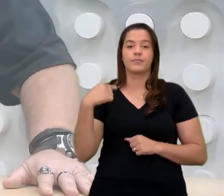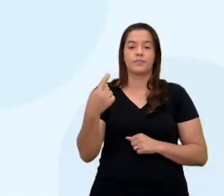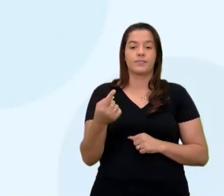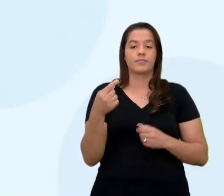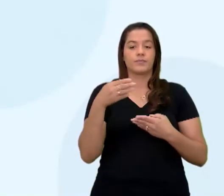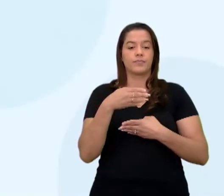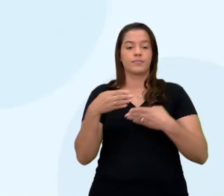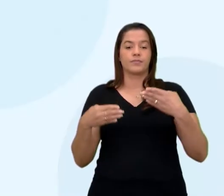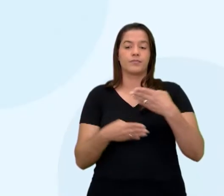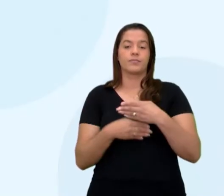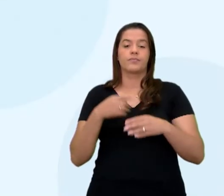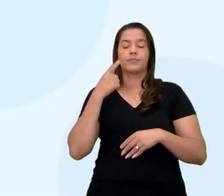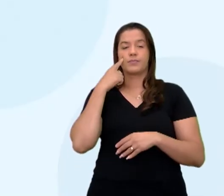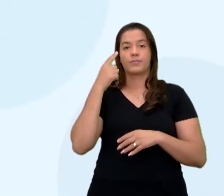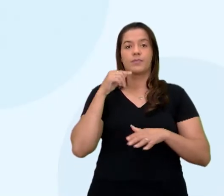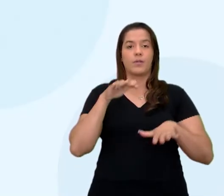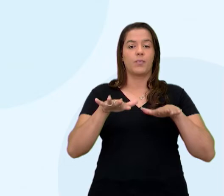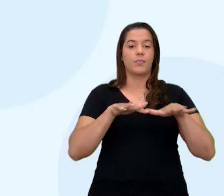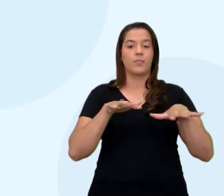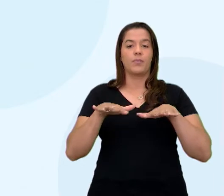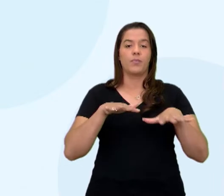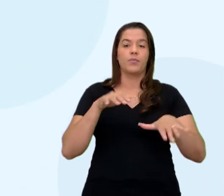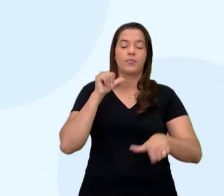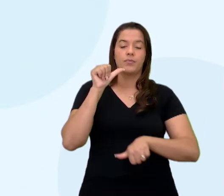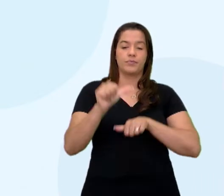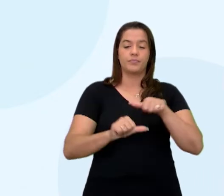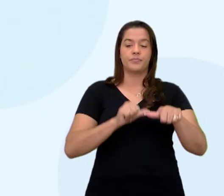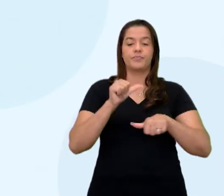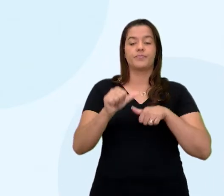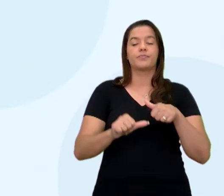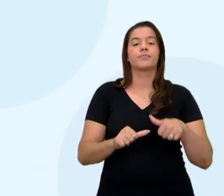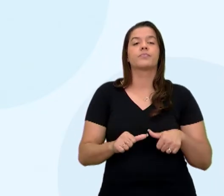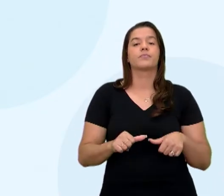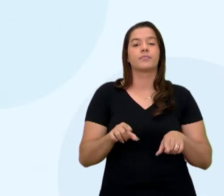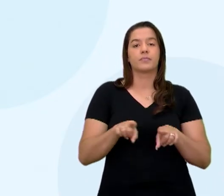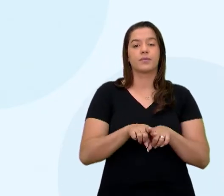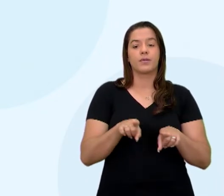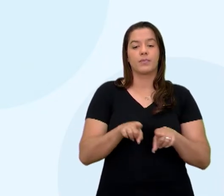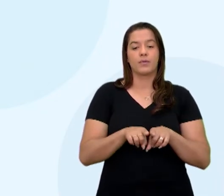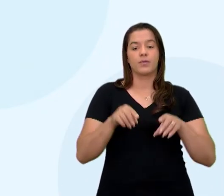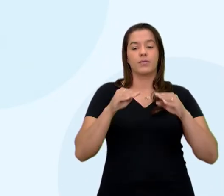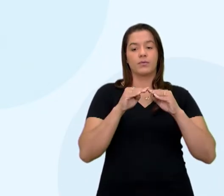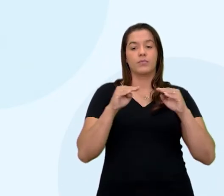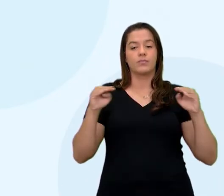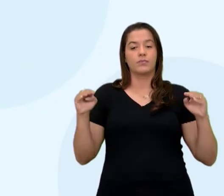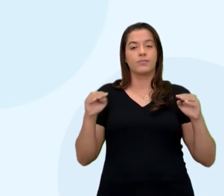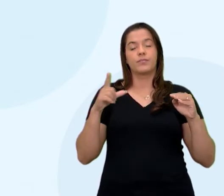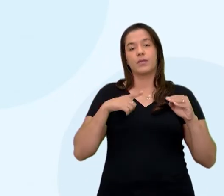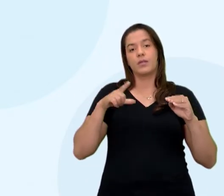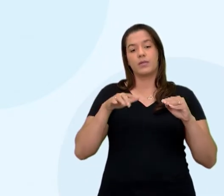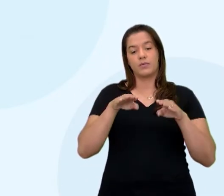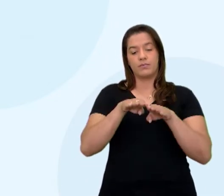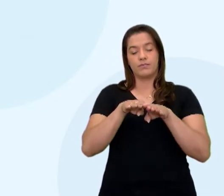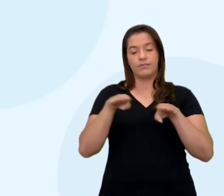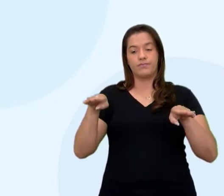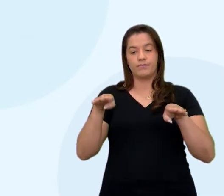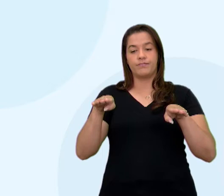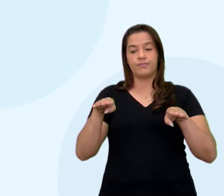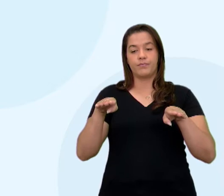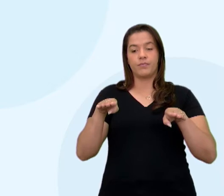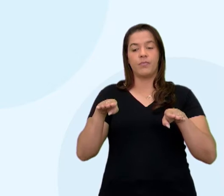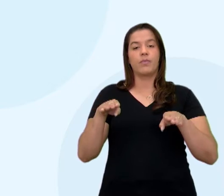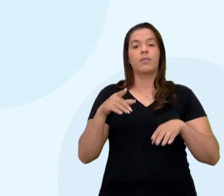movimento transformante. Ele também é denominado movimento horizontal, separa placas que se